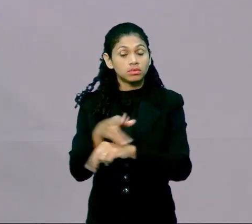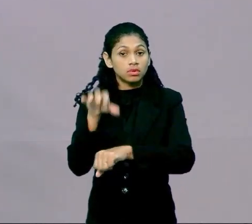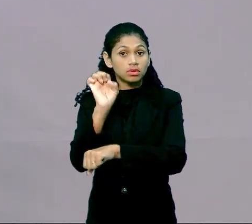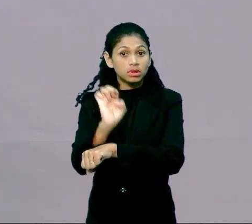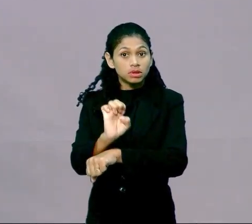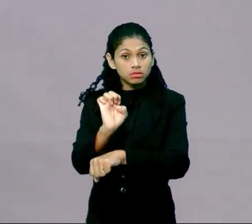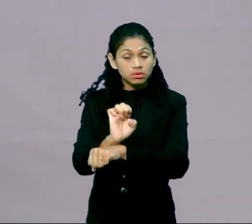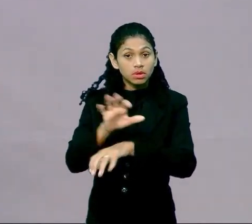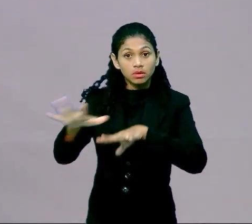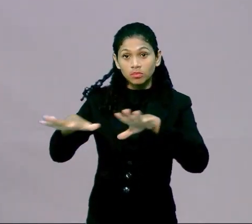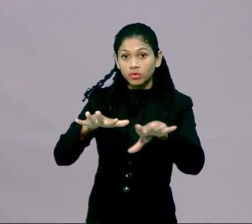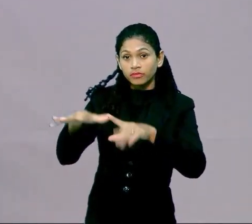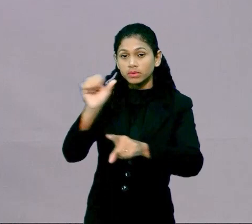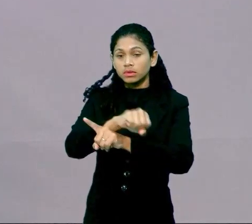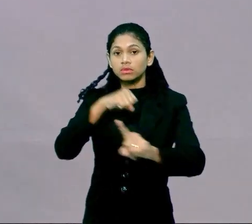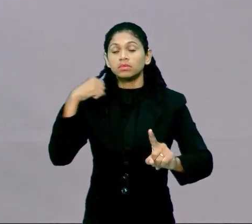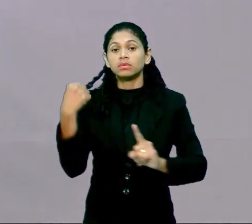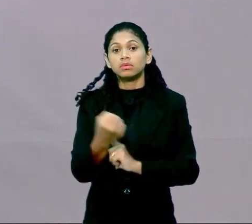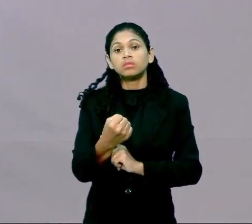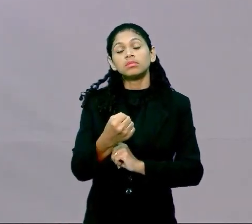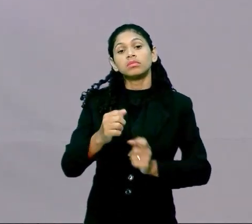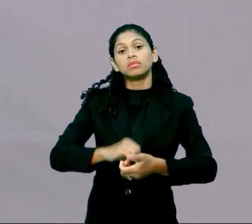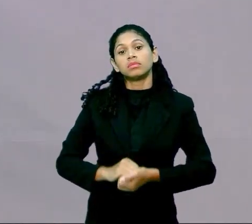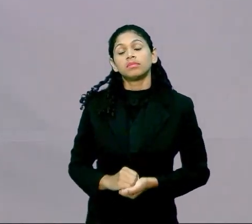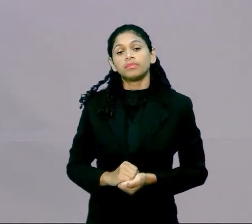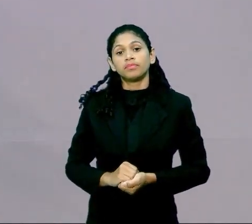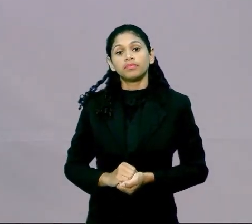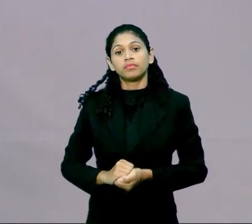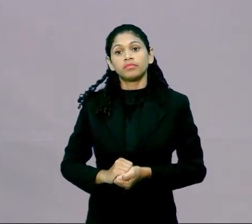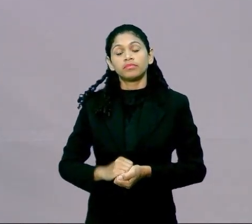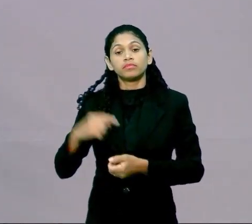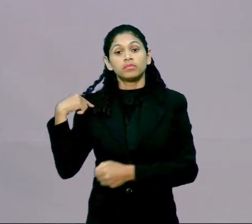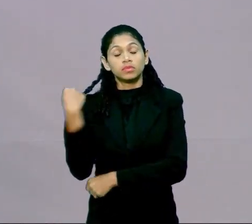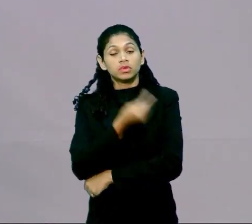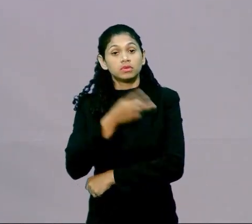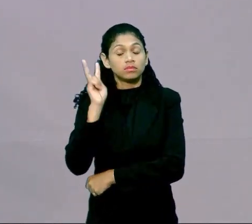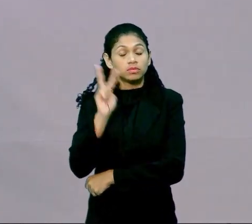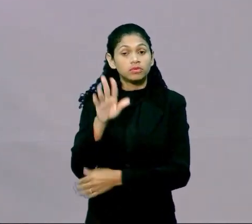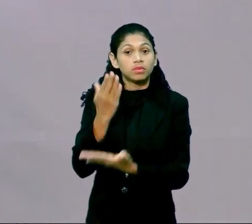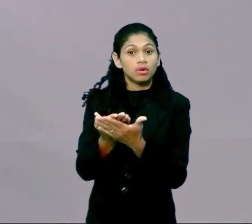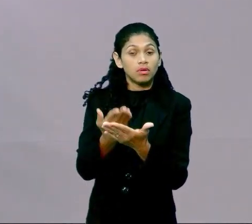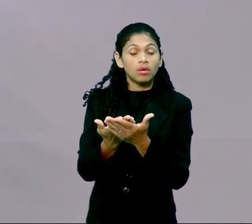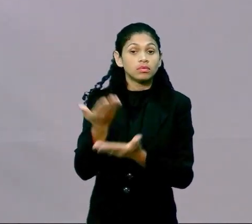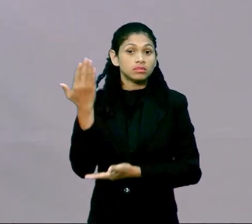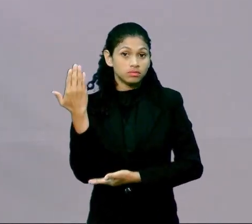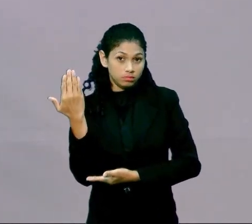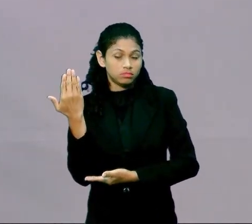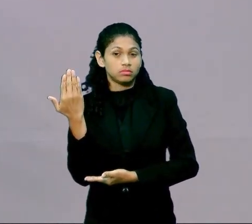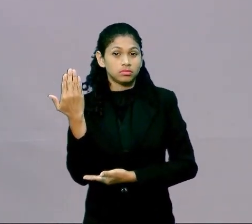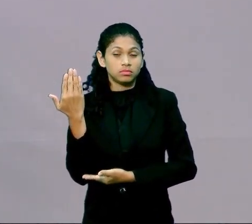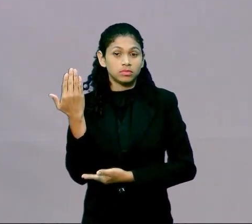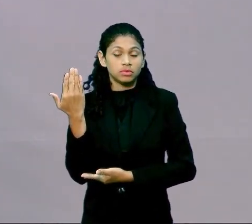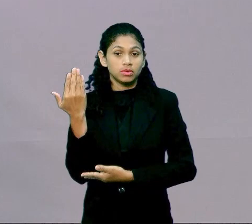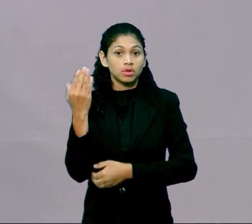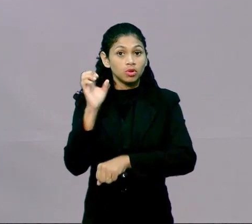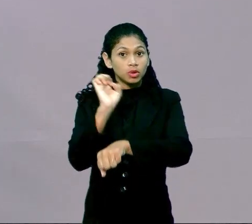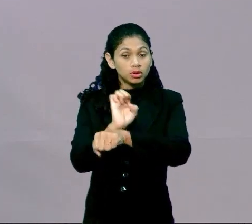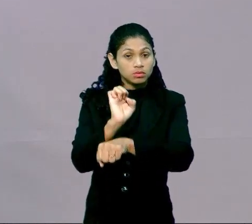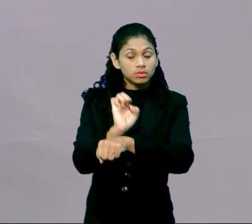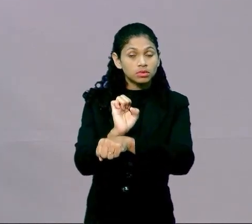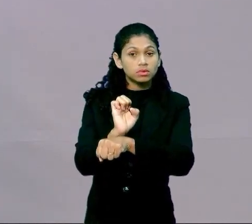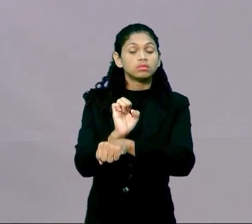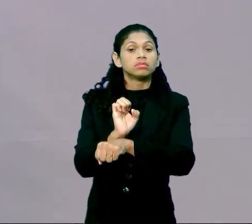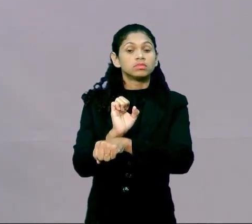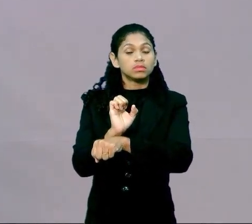Estado e entre movimentos sociais. Nós vimos em videoaulas anteriores que o Estado, ele existe